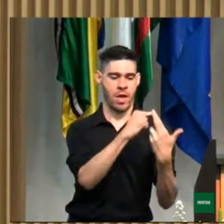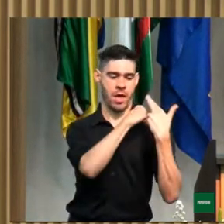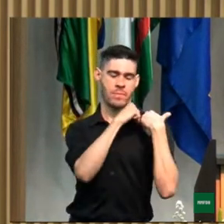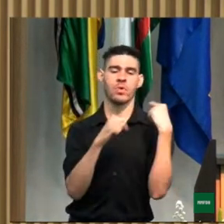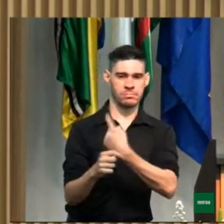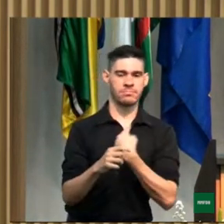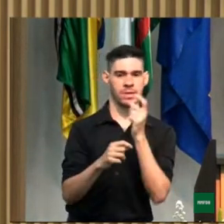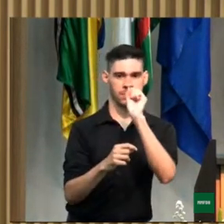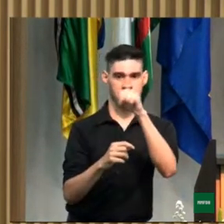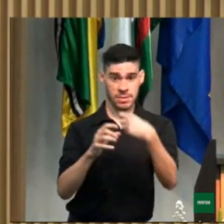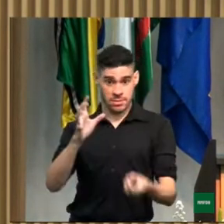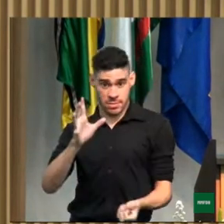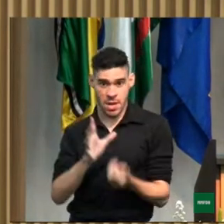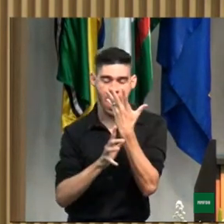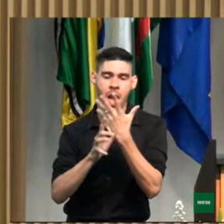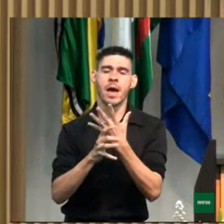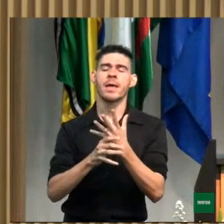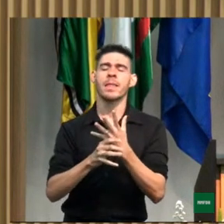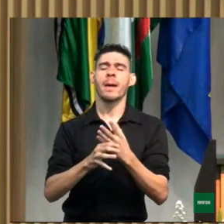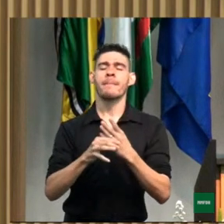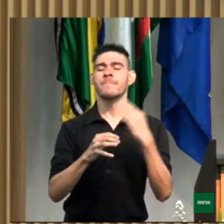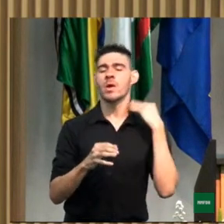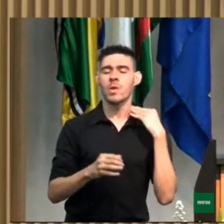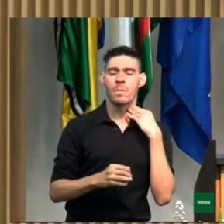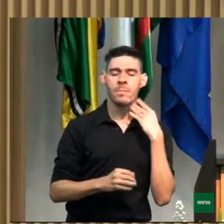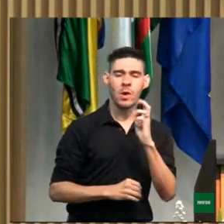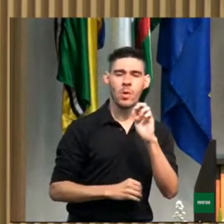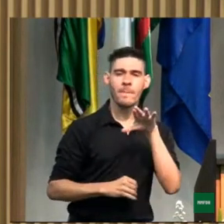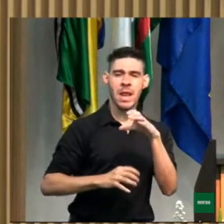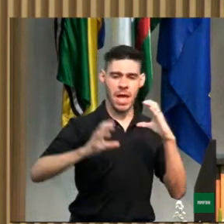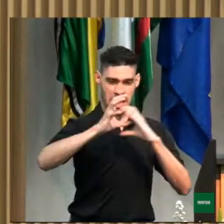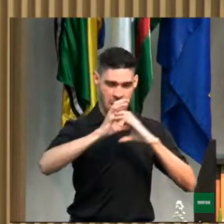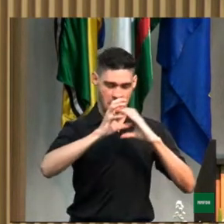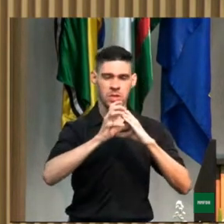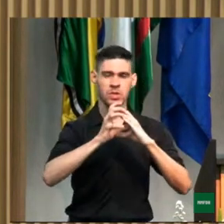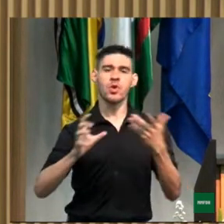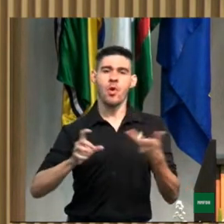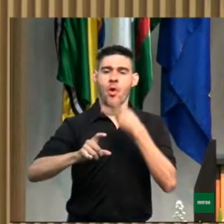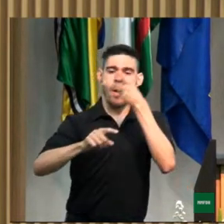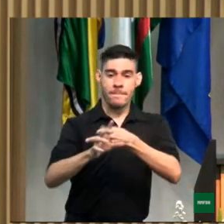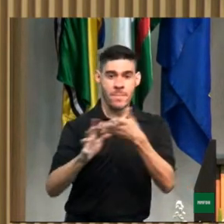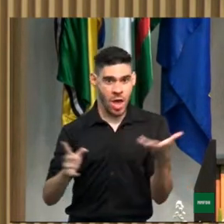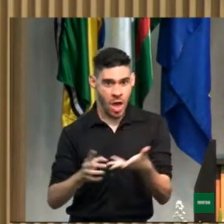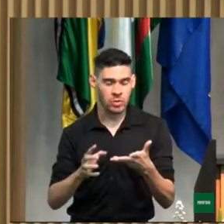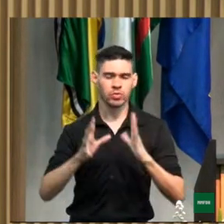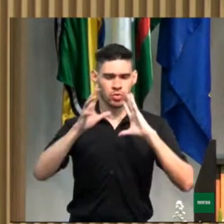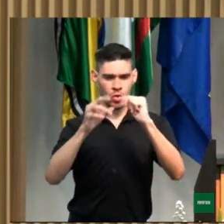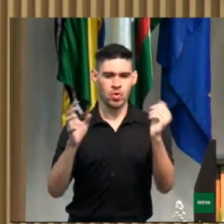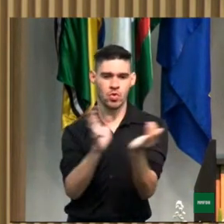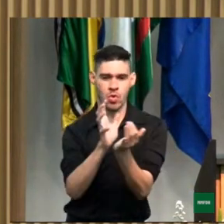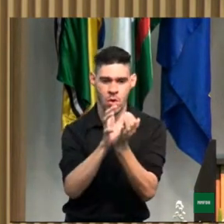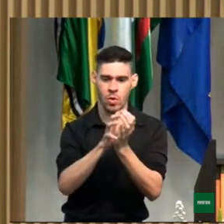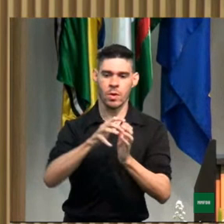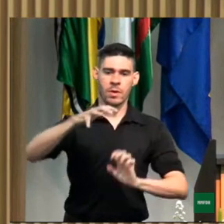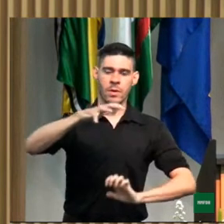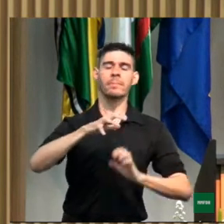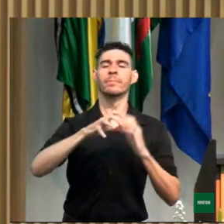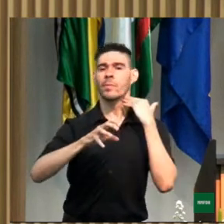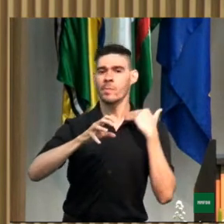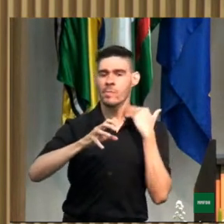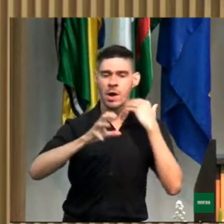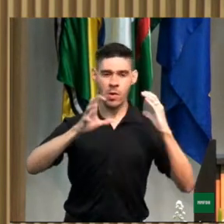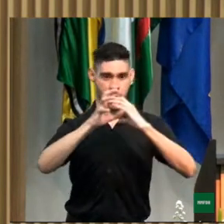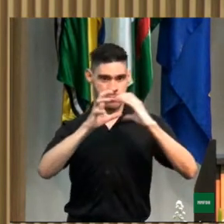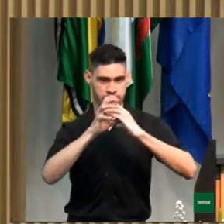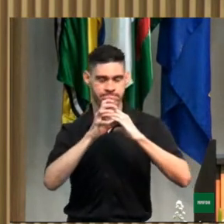Bradesco e hoje premiada aqui. A toda a equipe do Bradesco, nossa gratidão e, claro, é uma boa provocação. E aqui